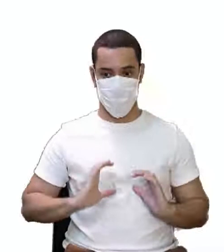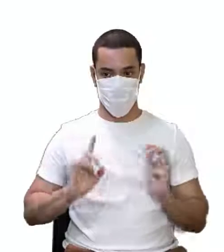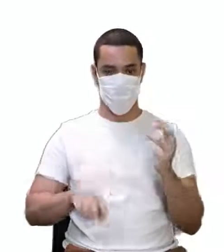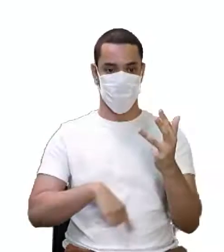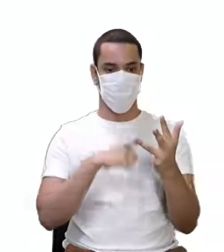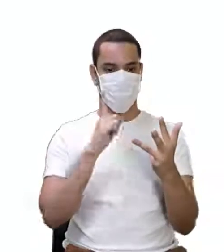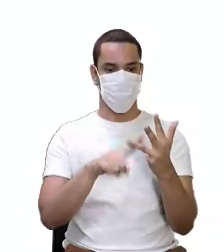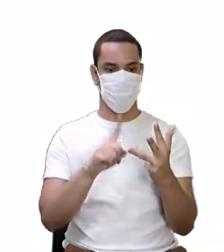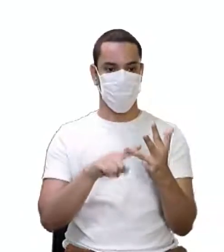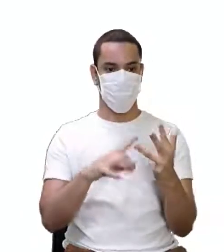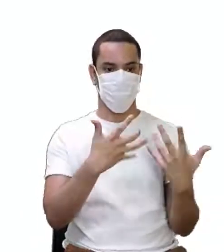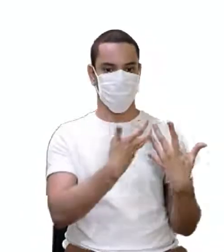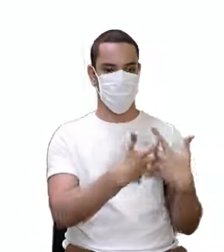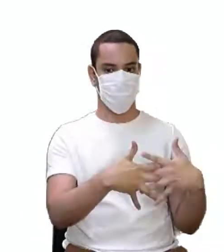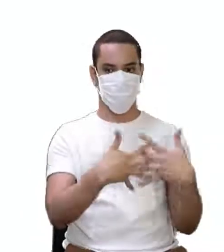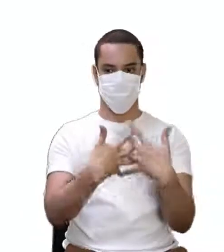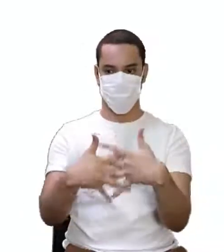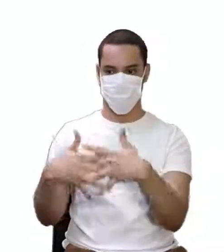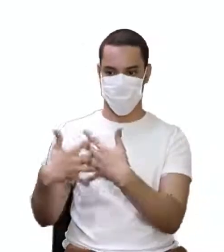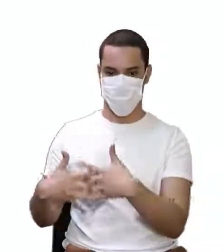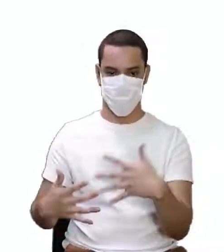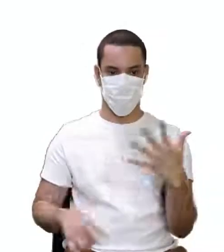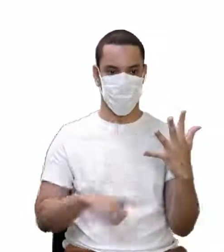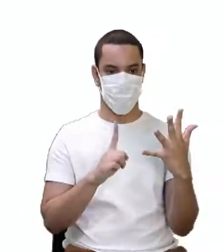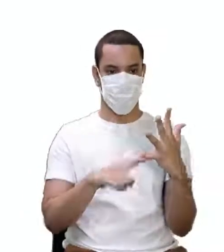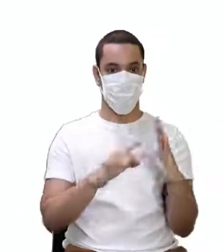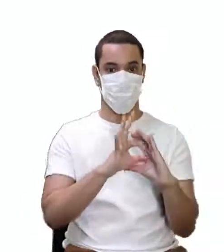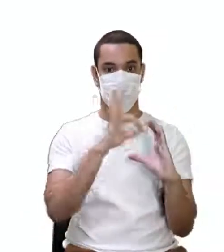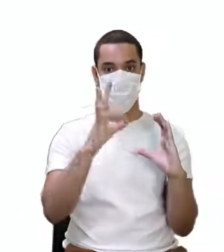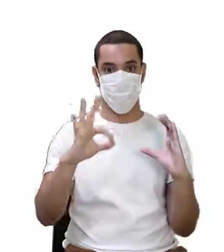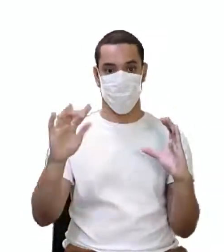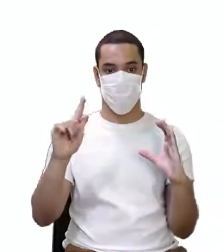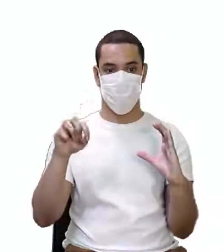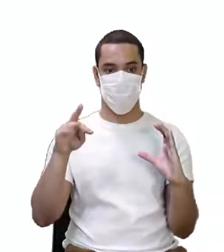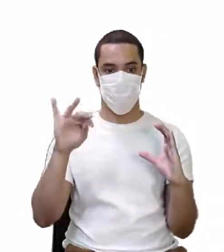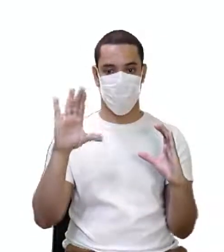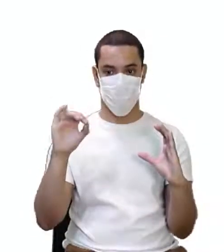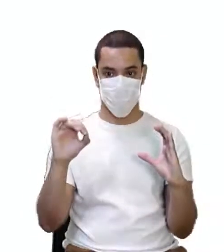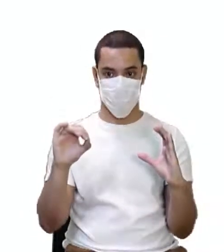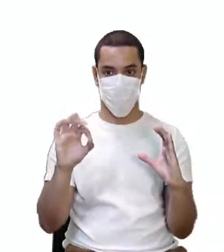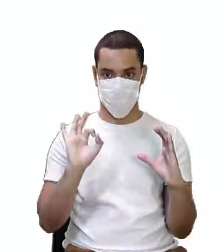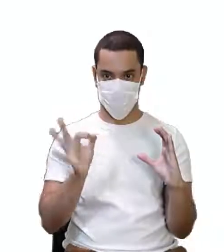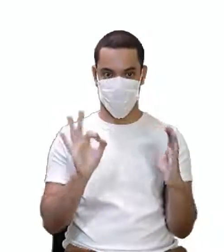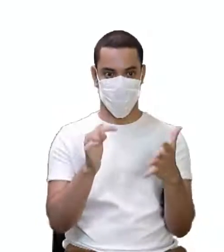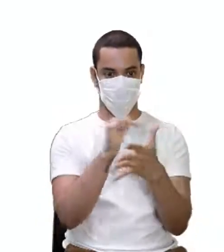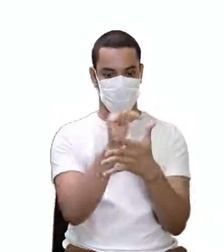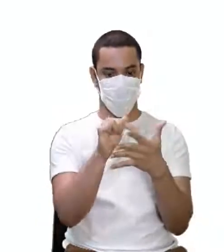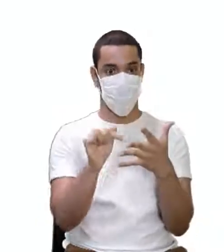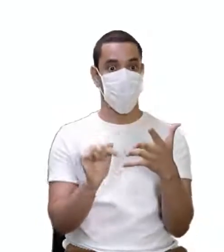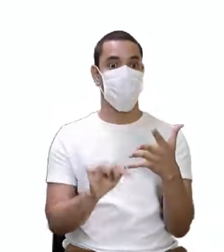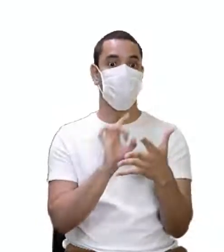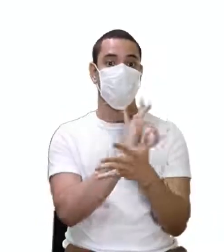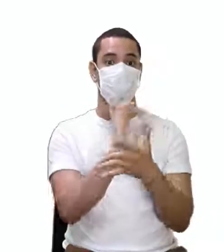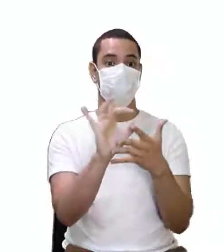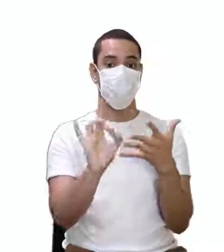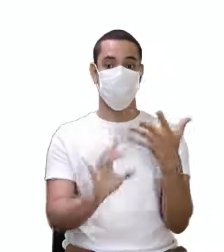comportamental, mecânico e o gamético, tá bom? Agora nós vamos ver cada um deles. Vamos